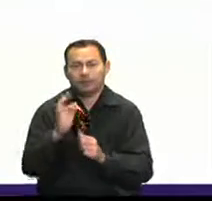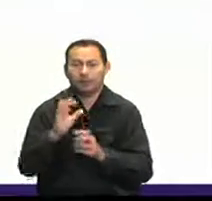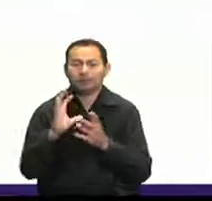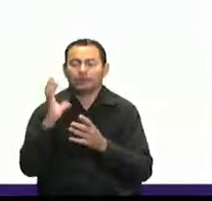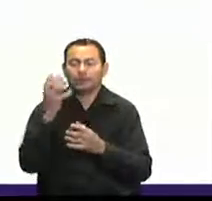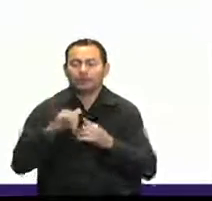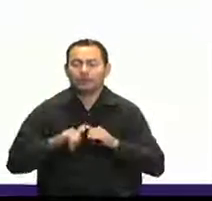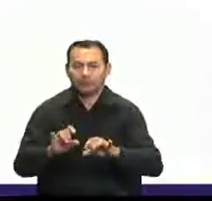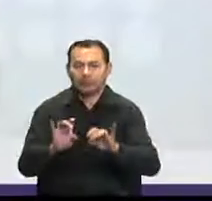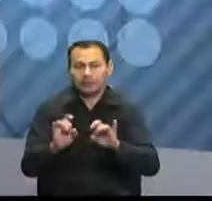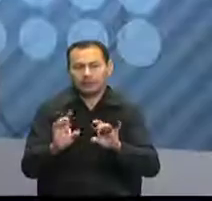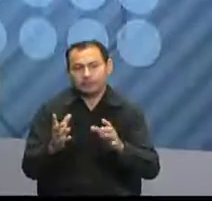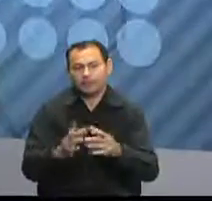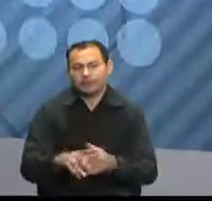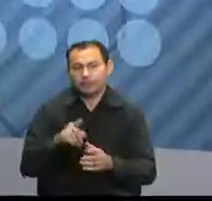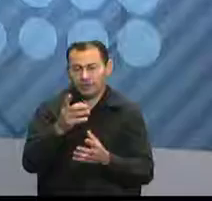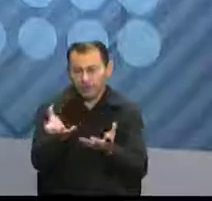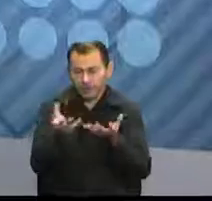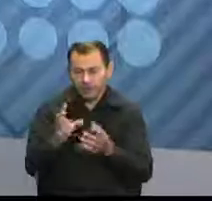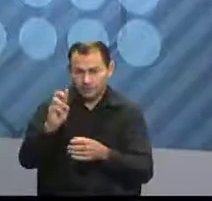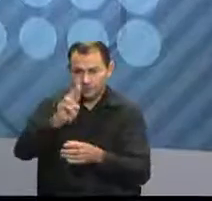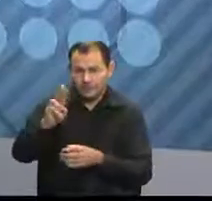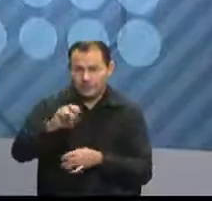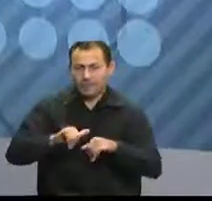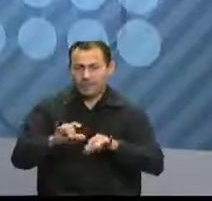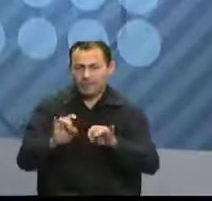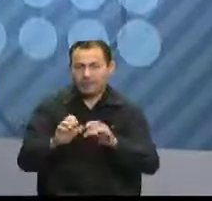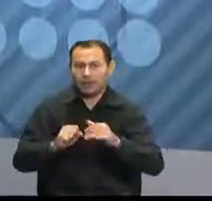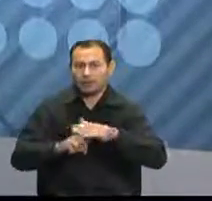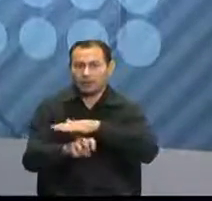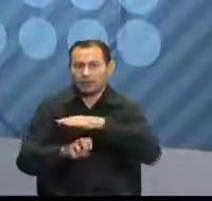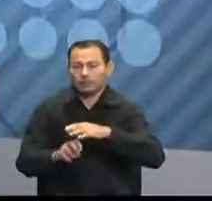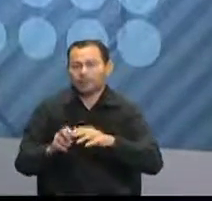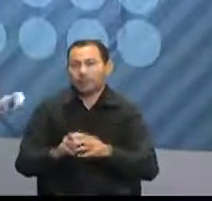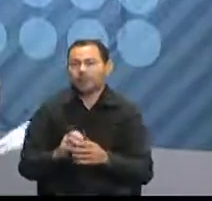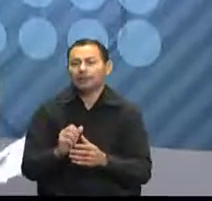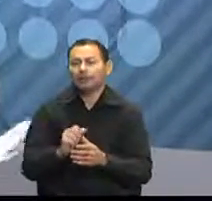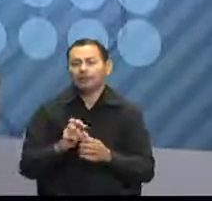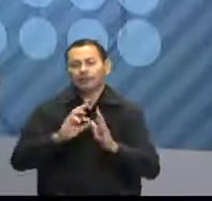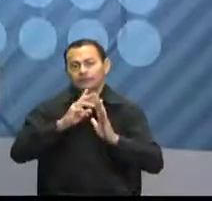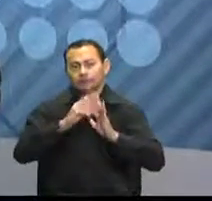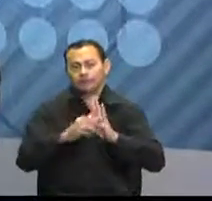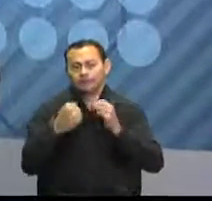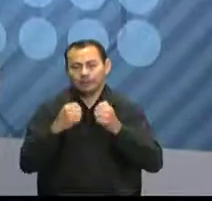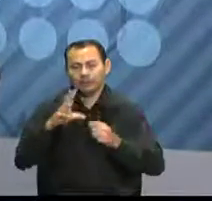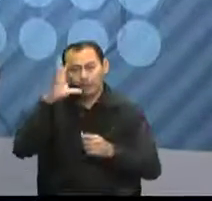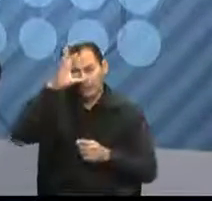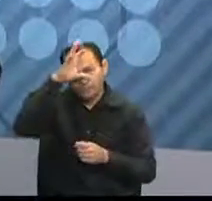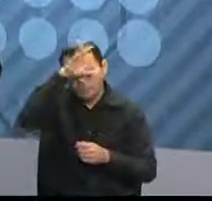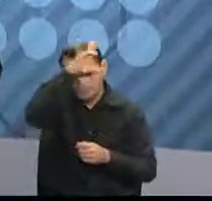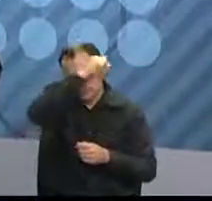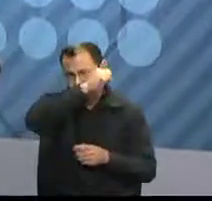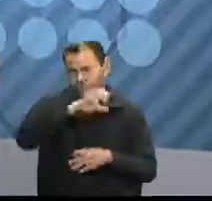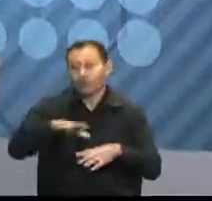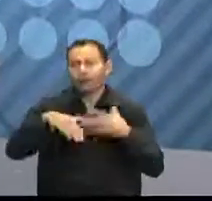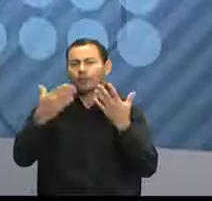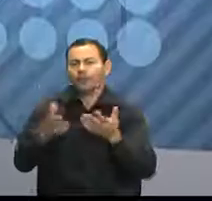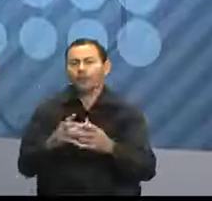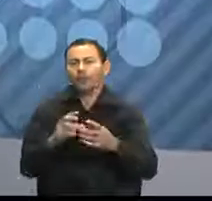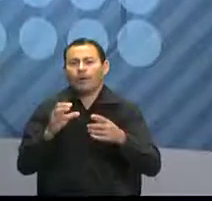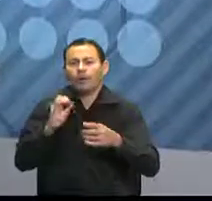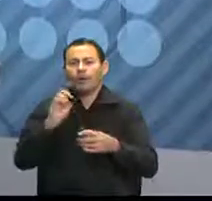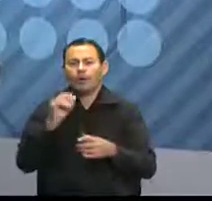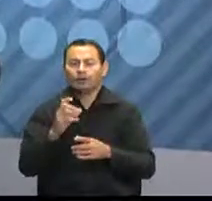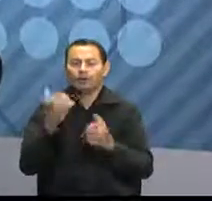desse mercado então se eu quero aplicar no mercado de ações a maior variável preciso compreender então quais são os órgãos